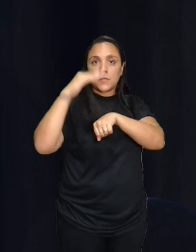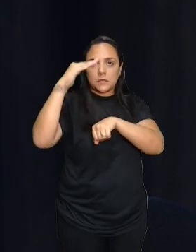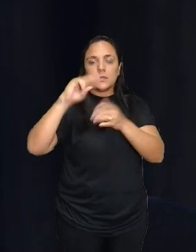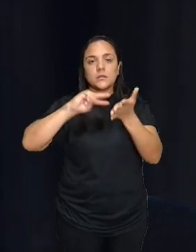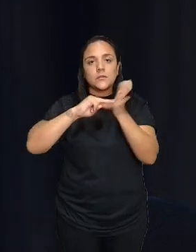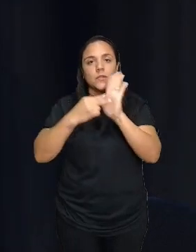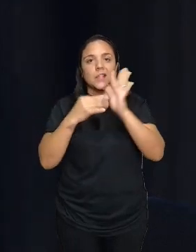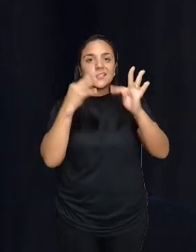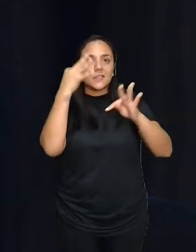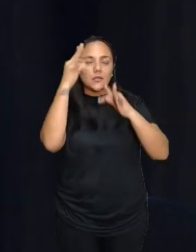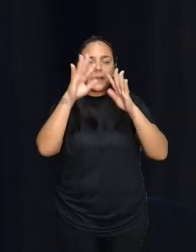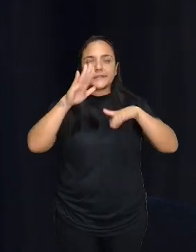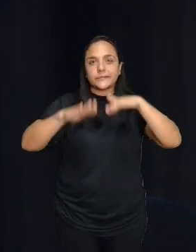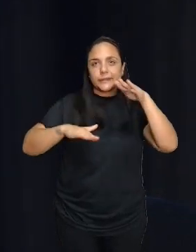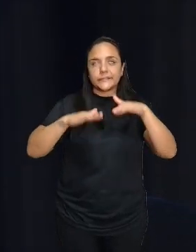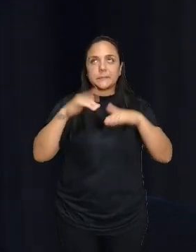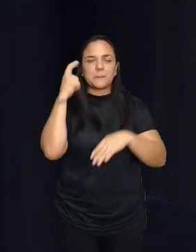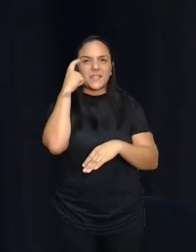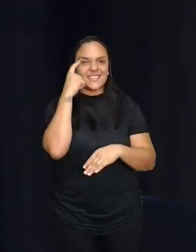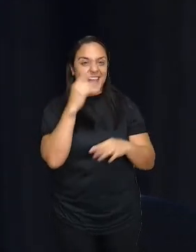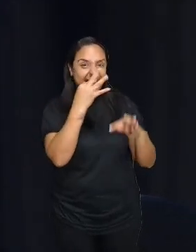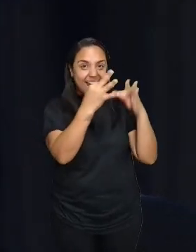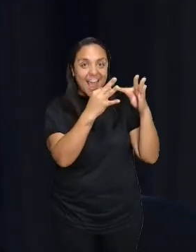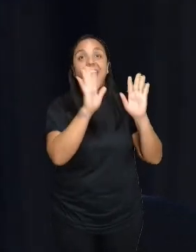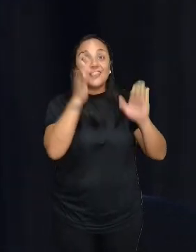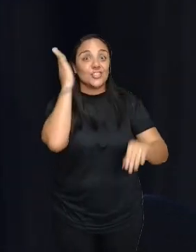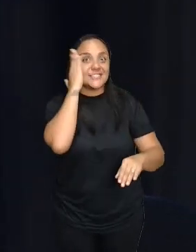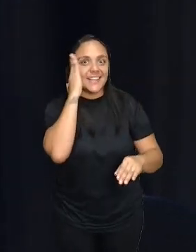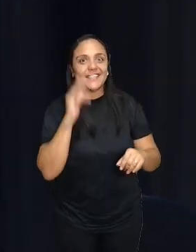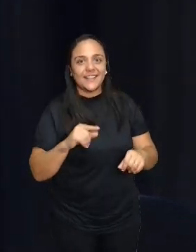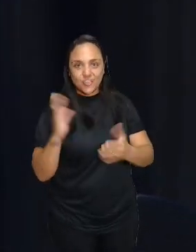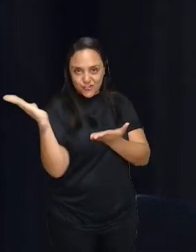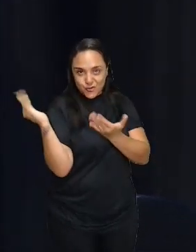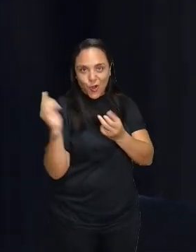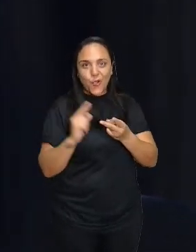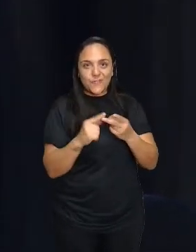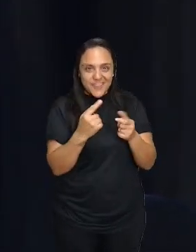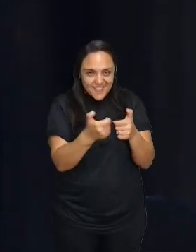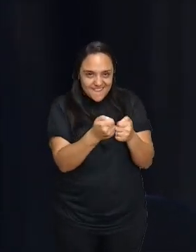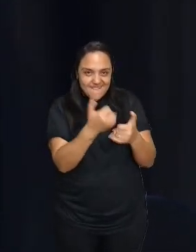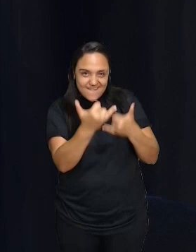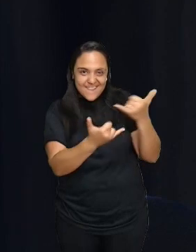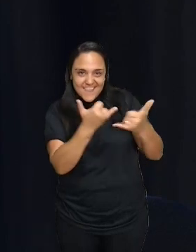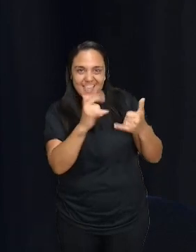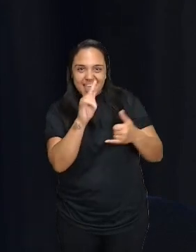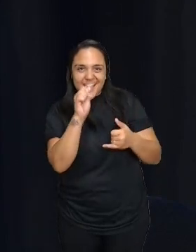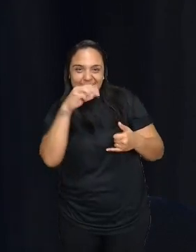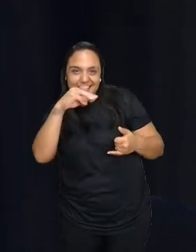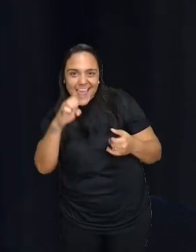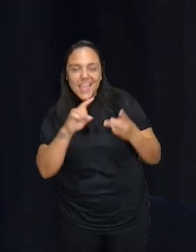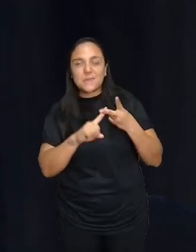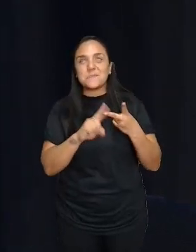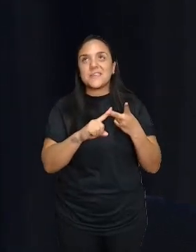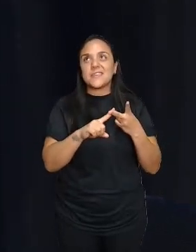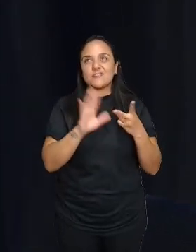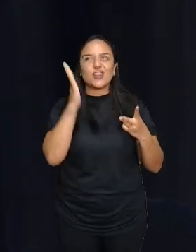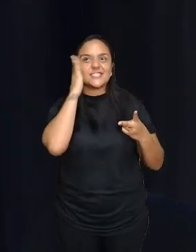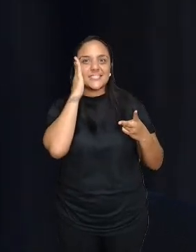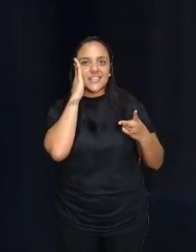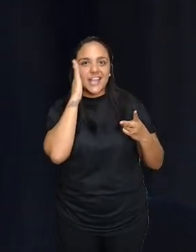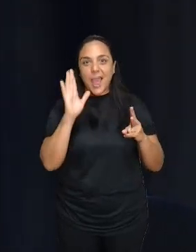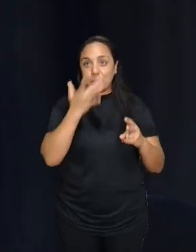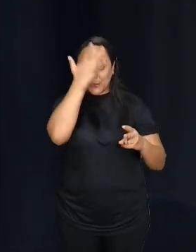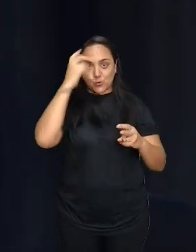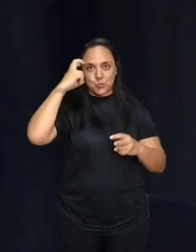tecnologia, muitas vezes a gente pensa no jovem que está lá no YouTube, no game, ou a gente pensa na pessoa nerd, né, que